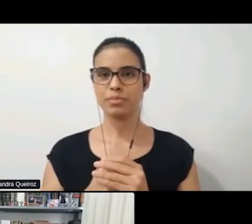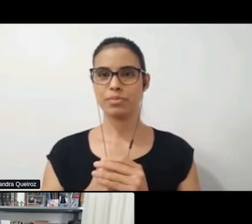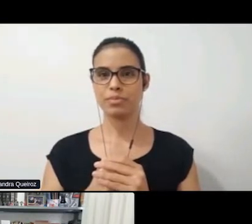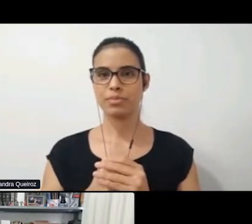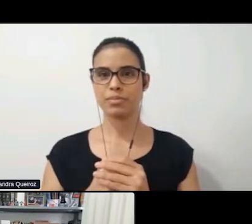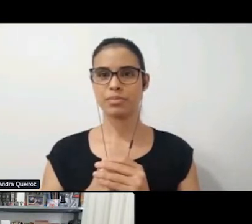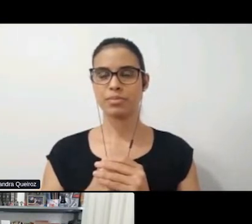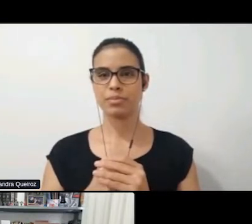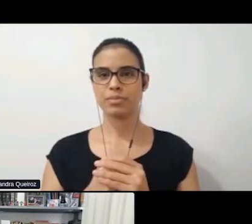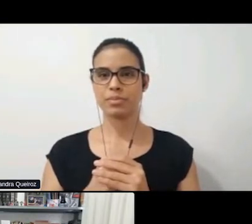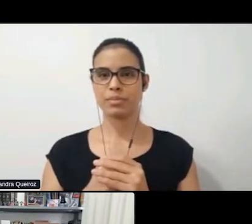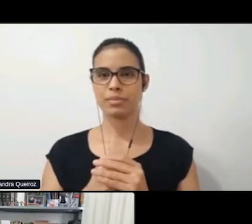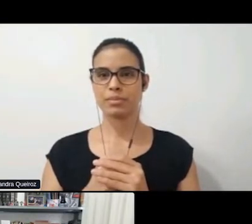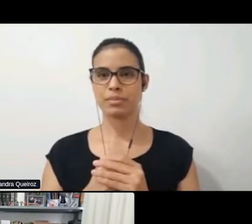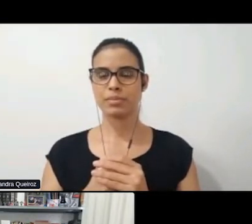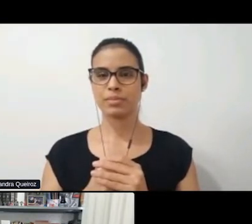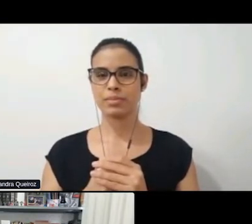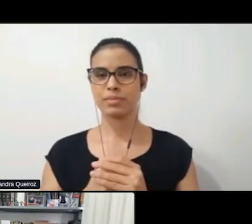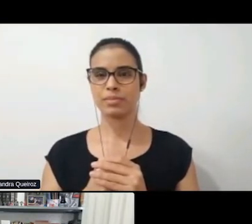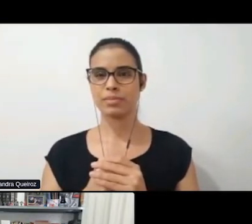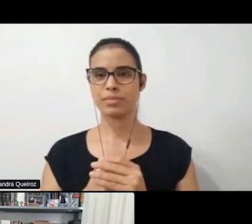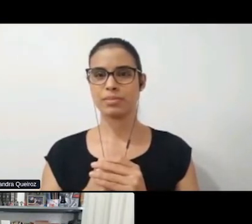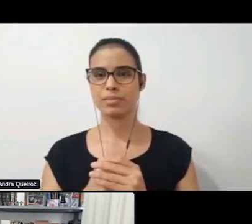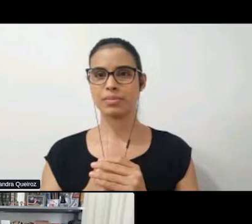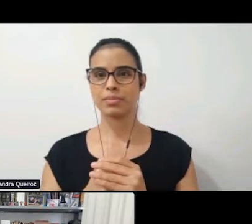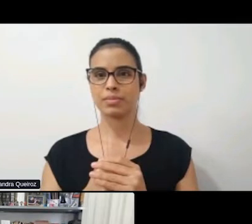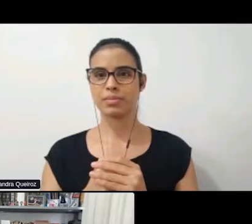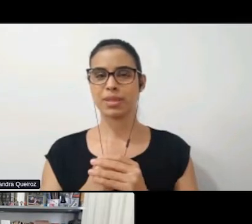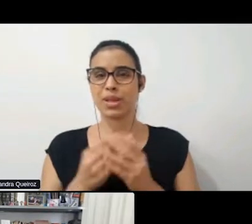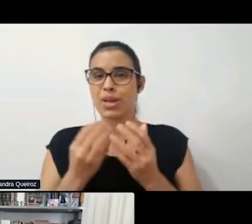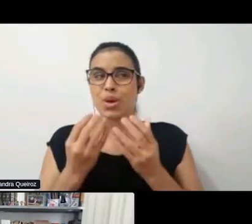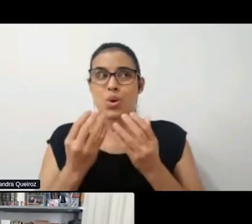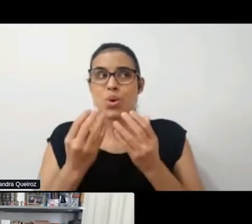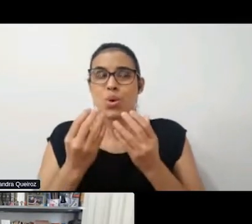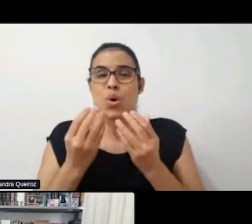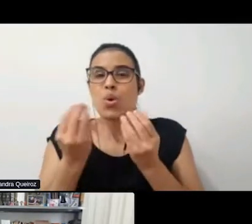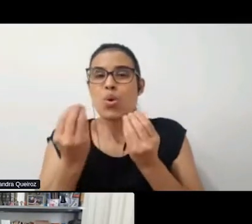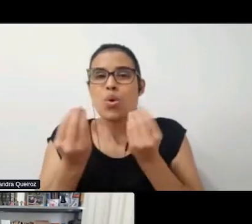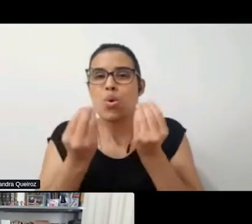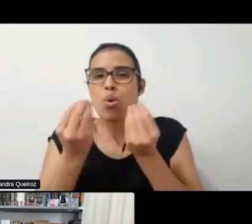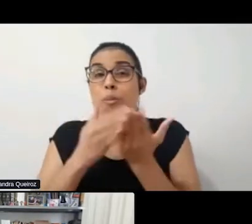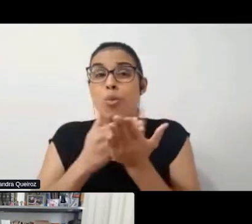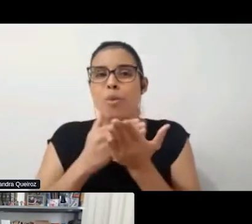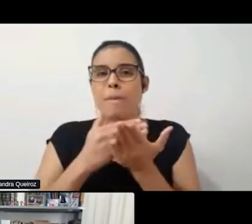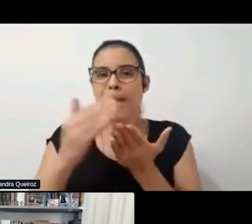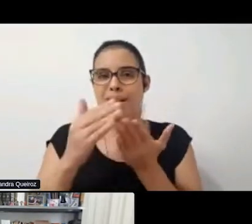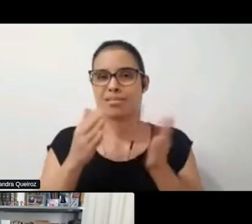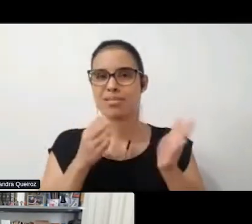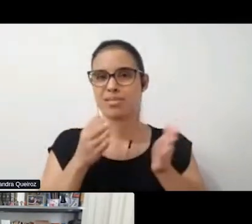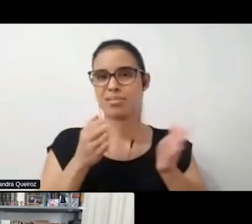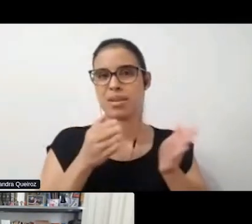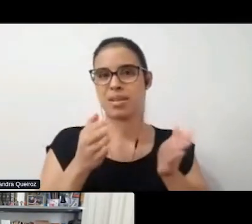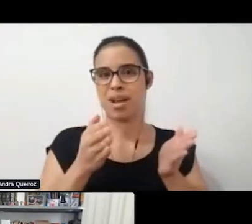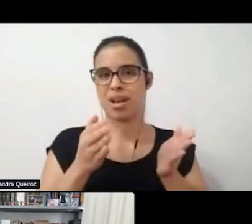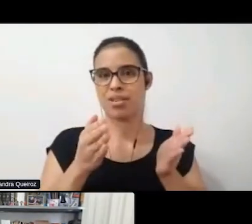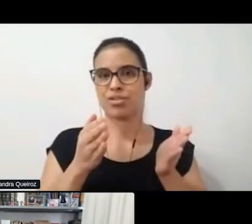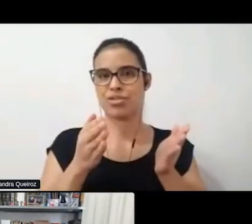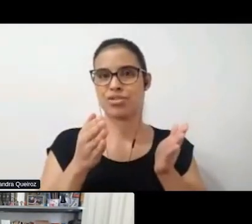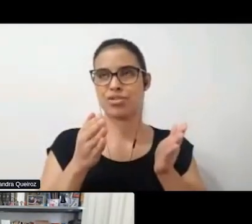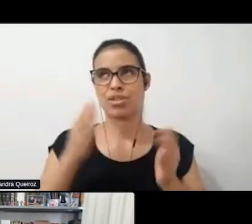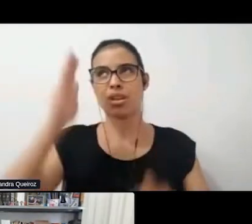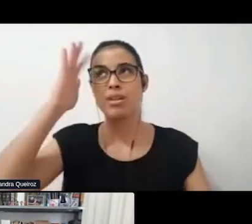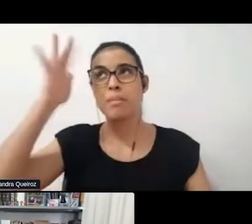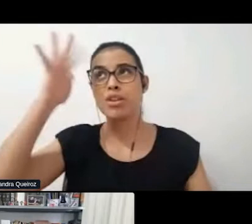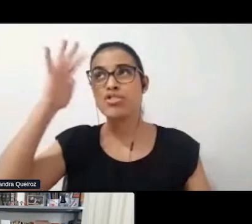partimos de um princípio para acessibilidade? Ou seja, vou criar uma marca, vou criar